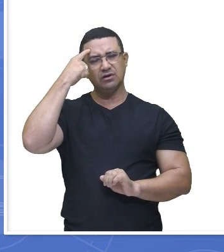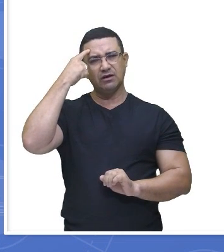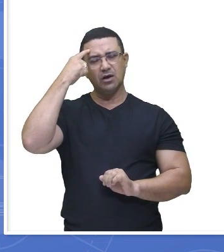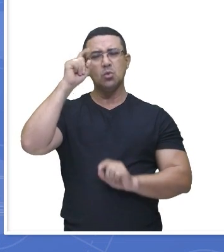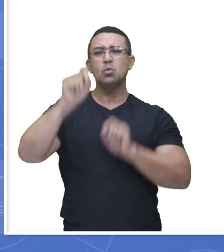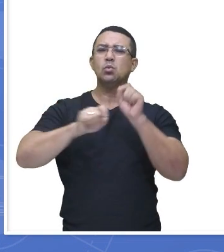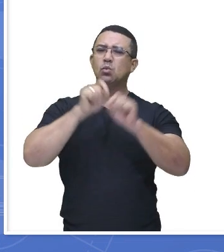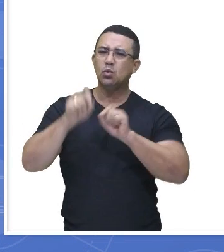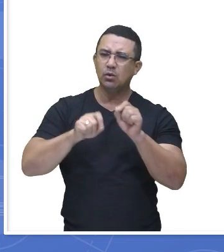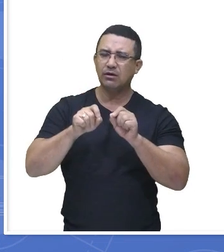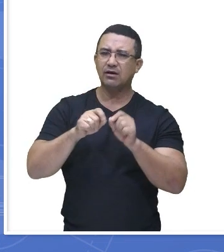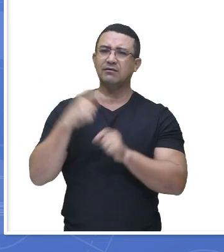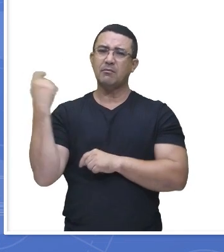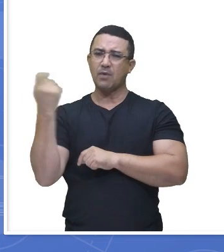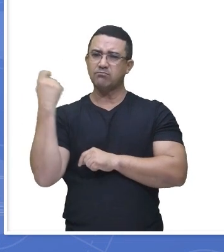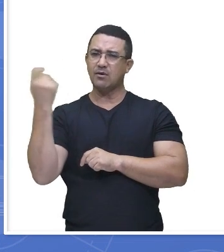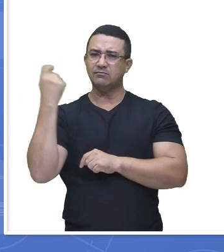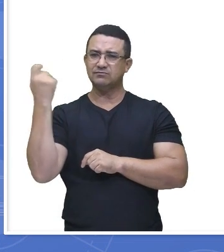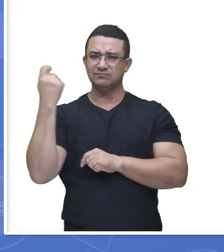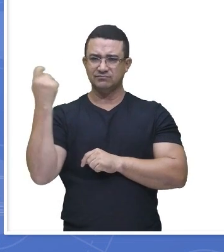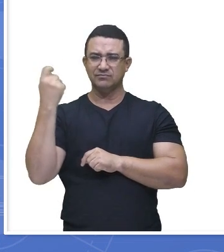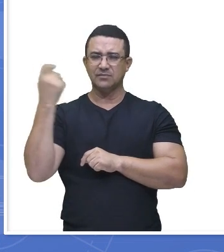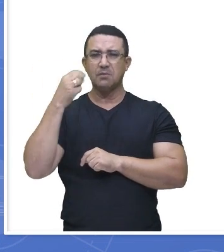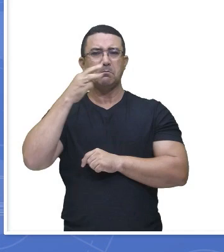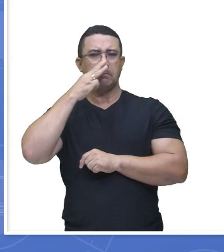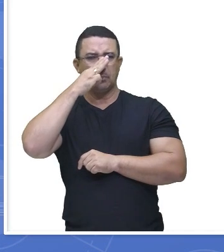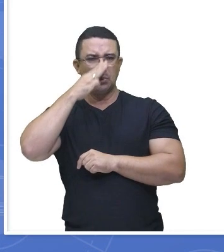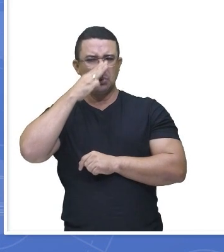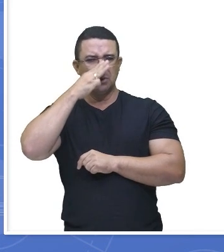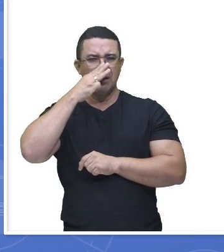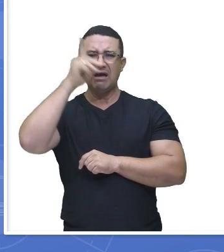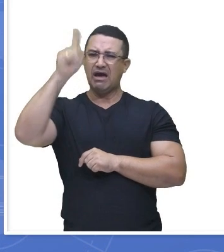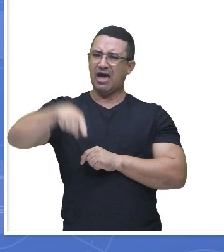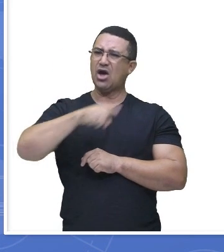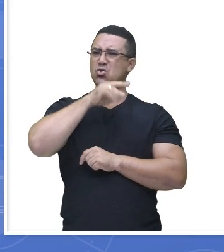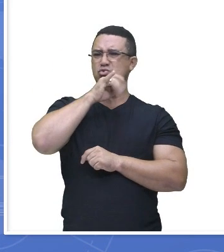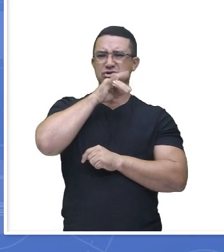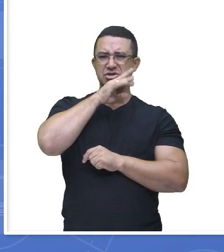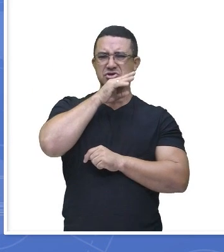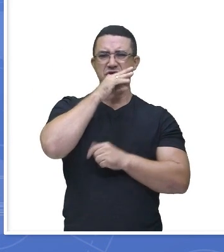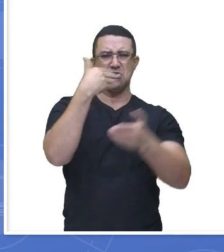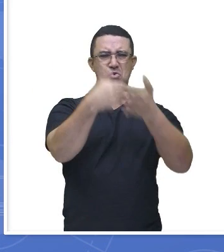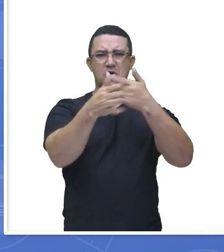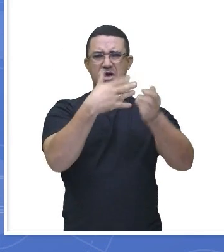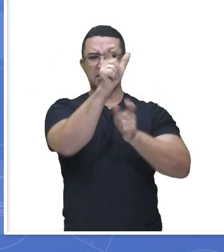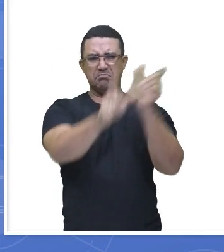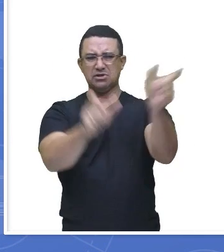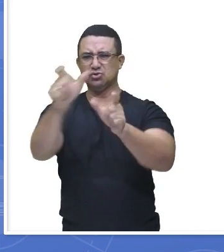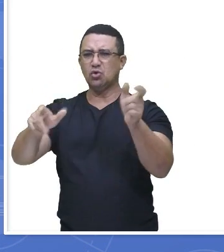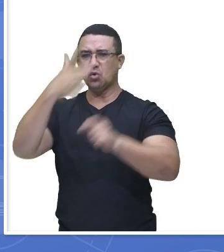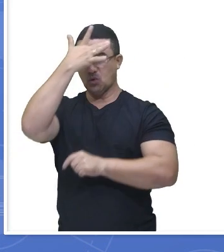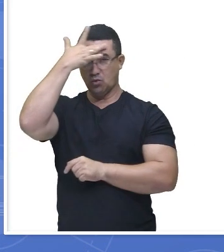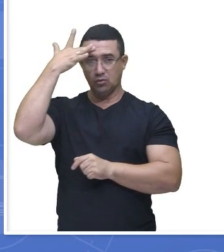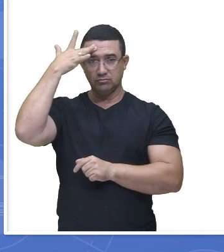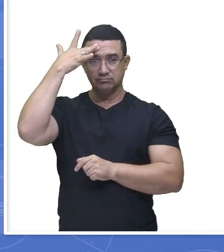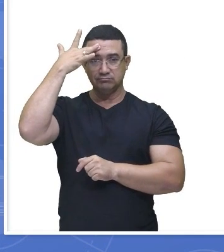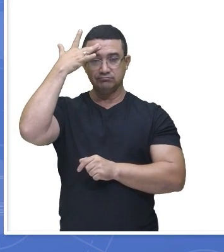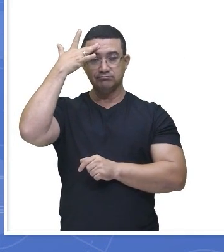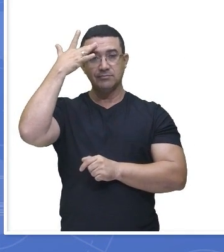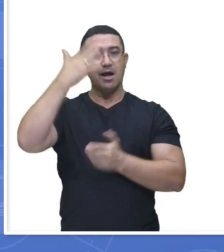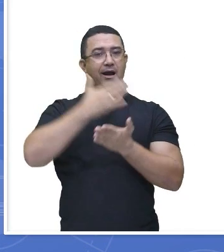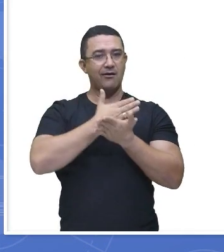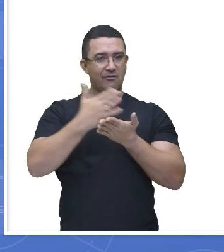coisa muito daninha para qualquer pessoa. Ora, se eu já coloco, entrando com o verbo pensar, coloco